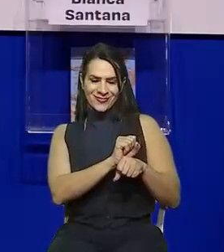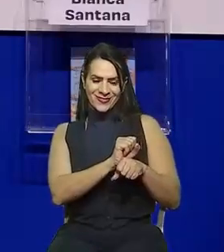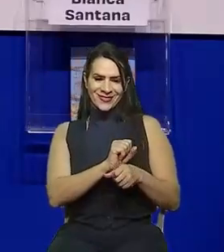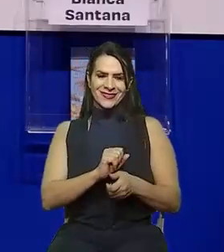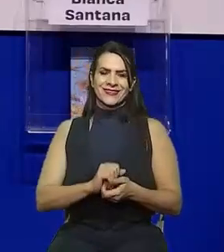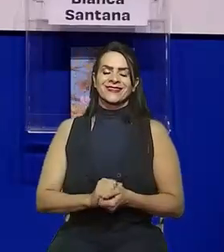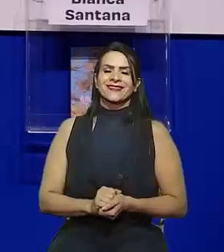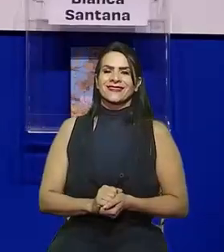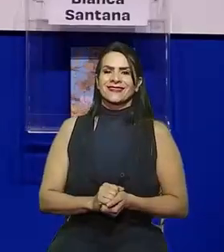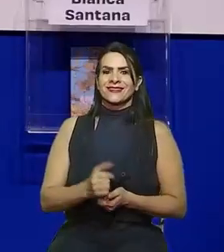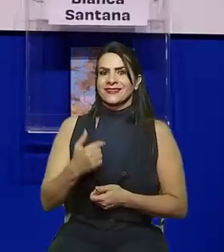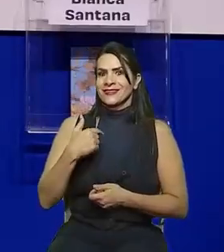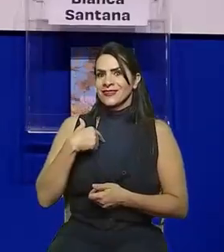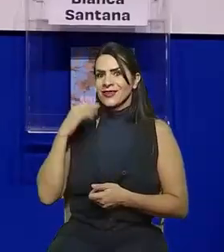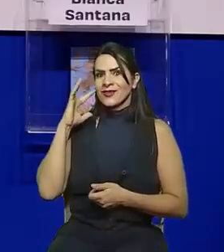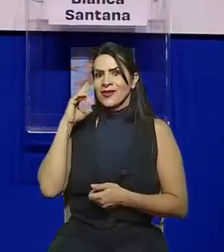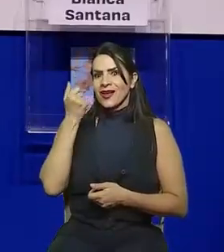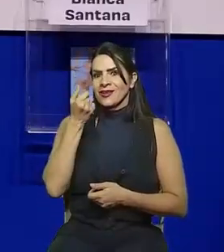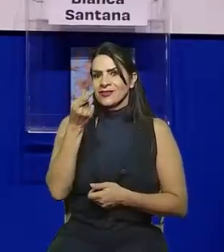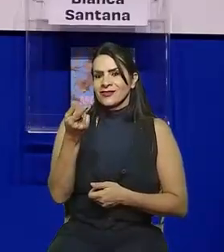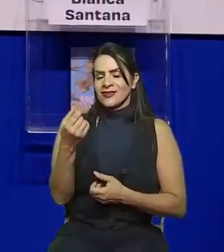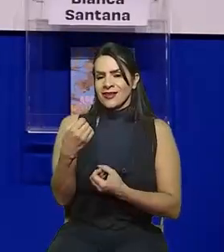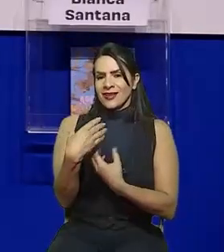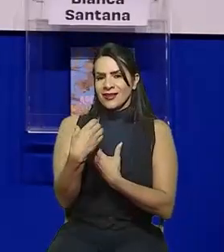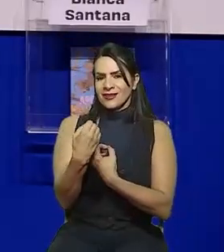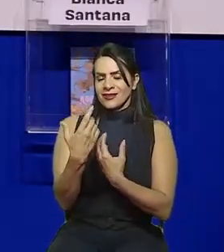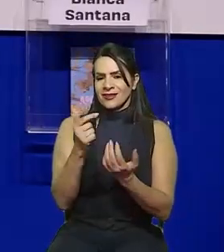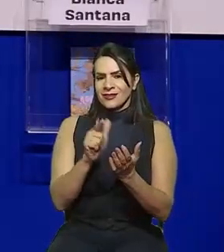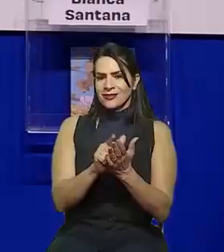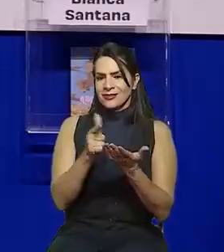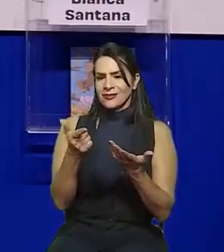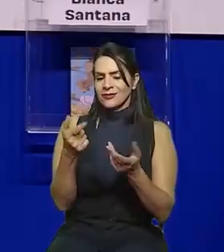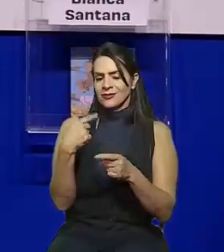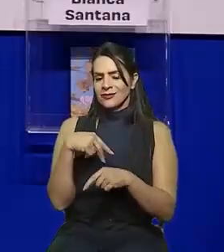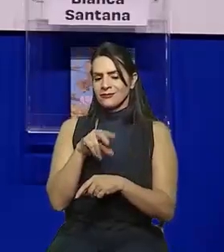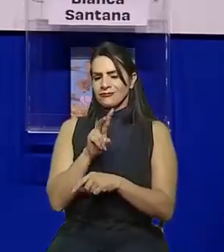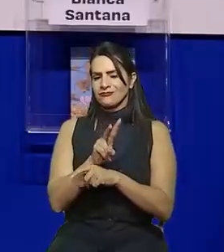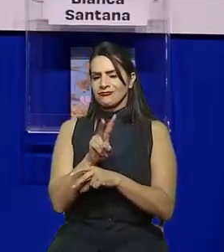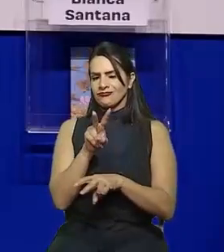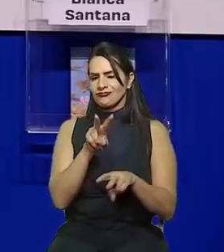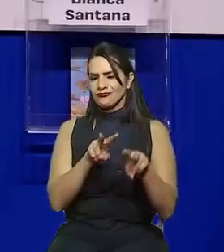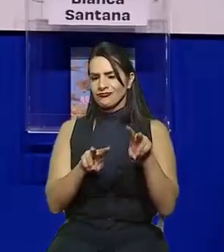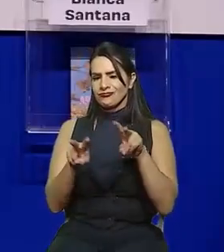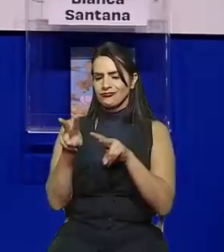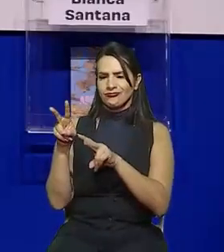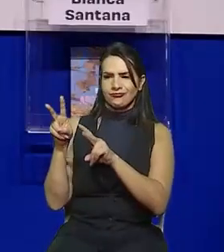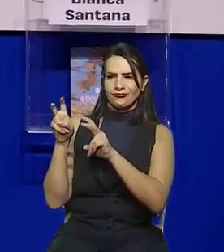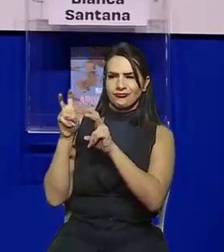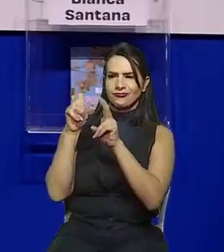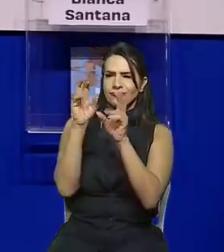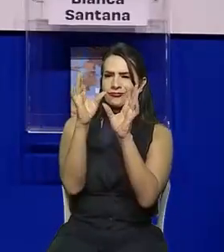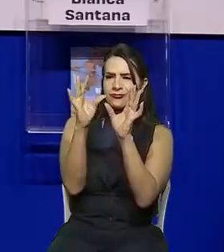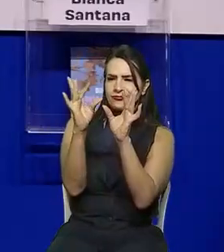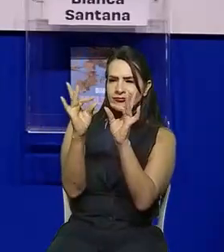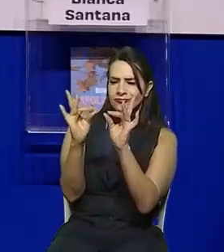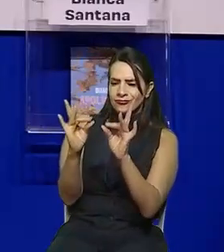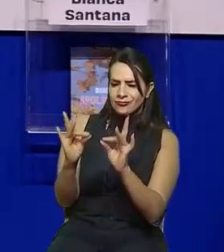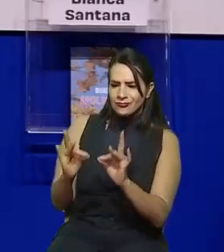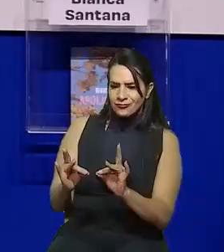Eu acho que o jornalismo ensina a gente a observar, a prestar atenção em